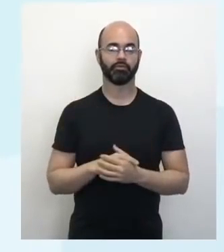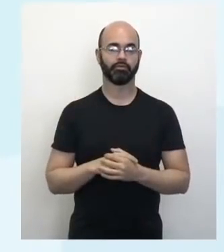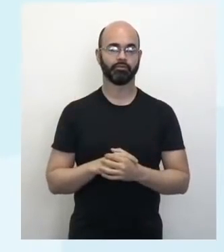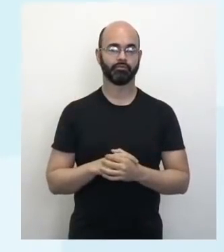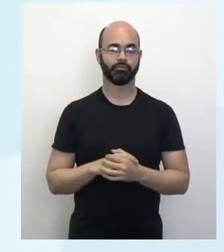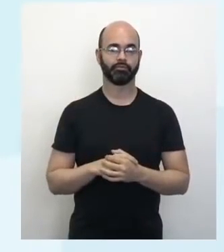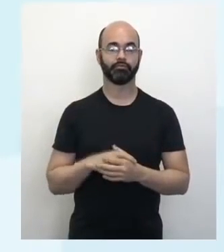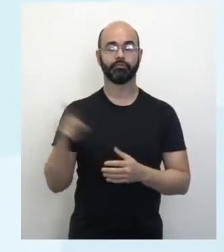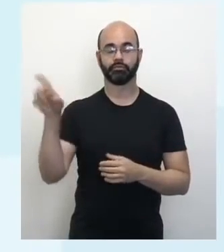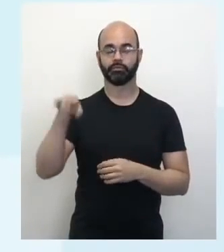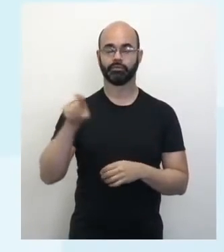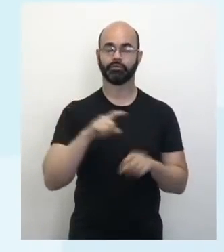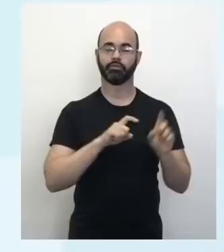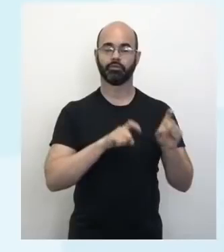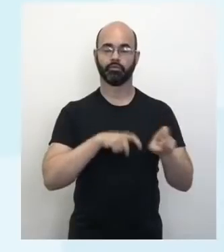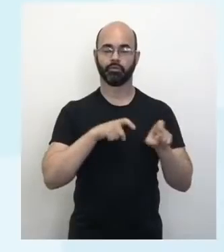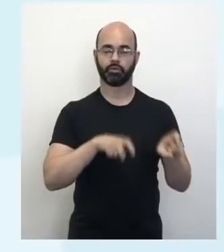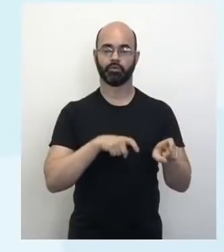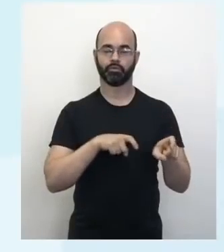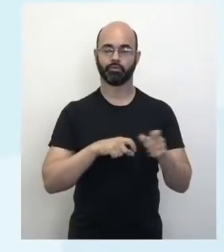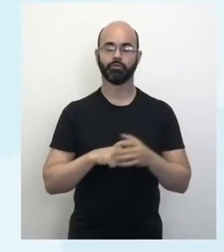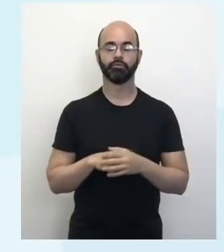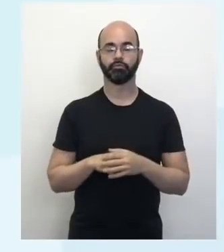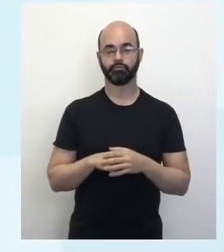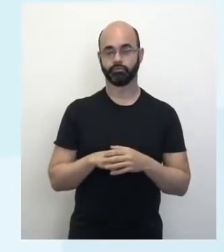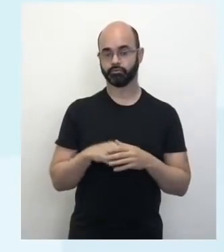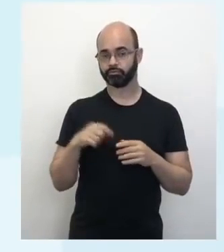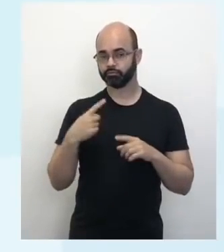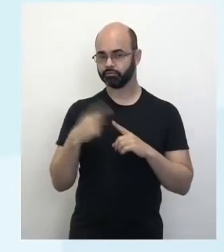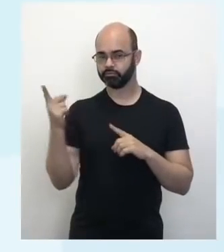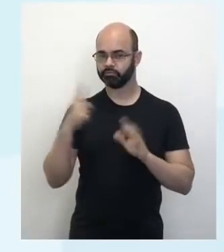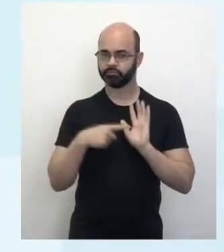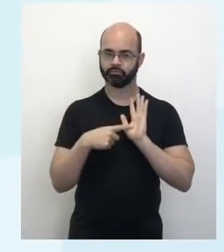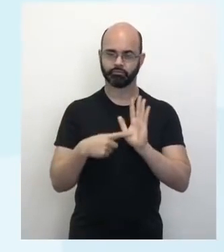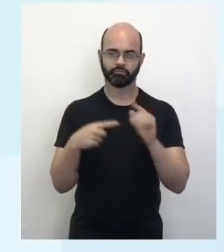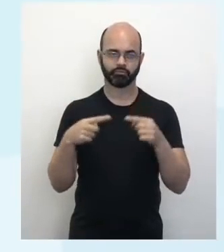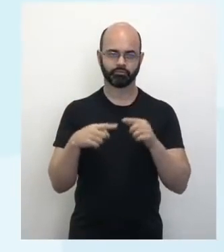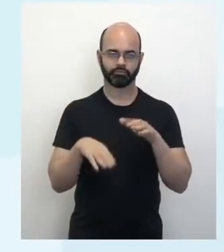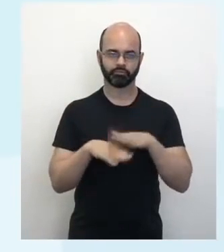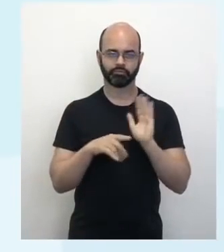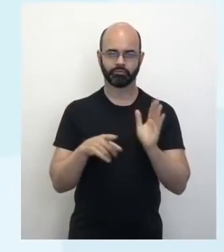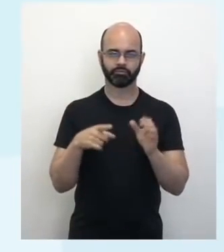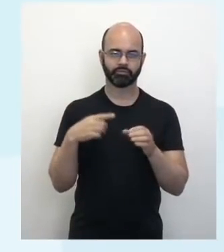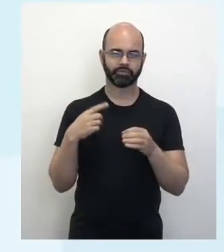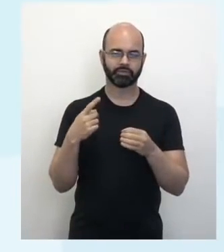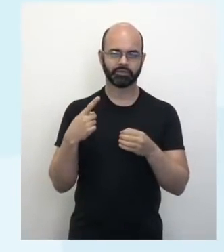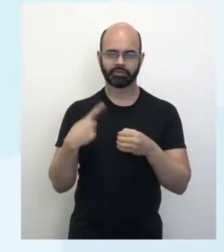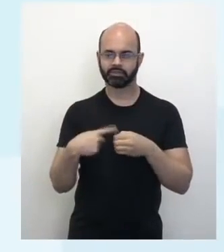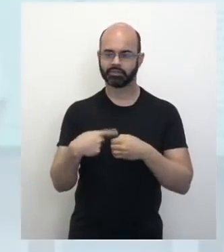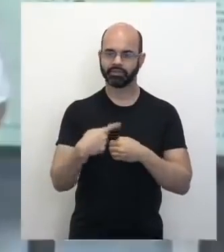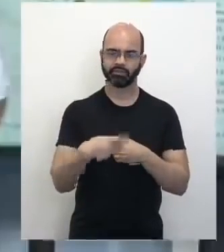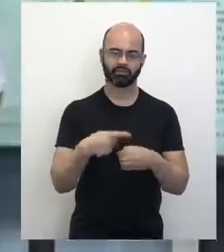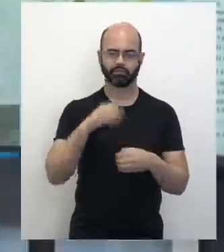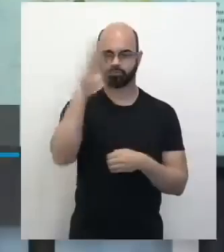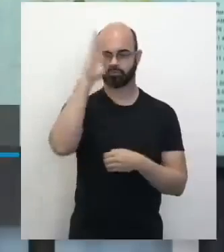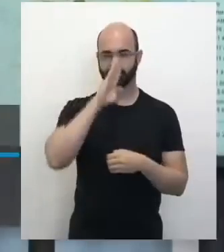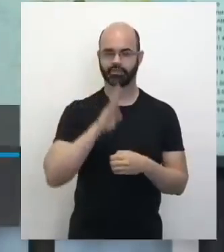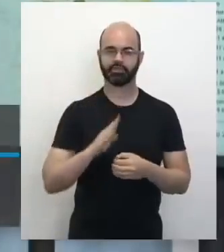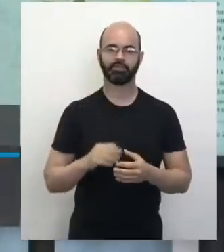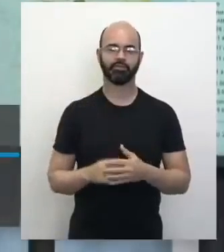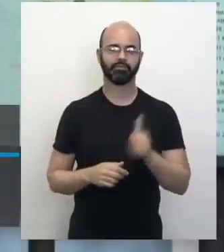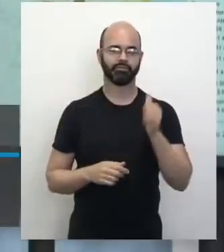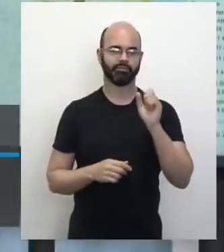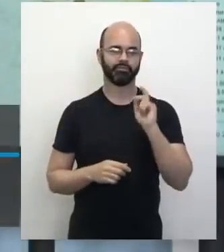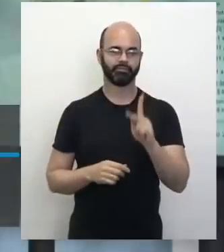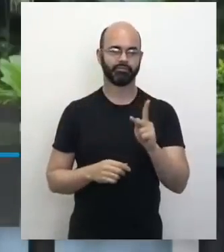distribuição rural da população no Brasil, que aí já identifica mais para o interior do Brasil no seu contingente. Certo,